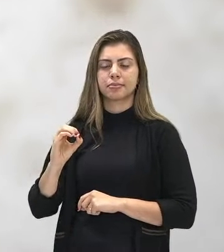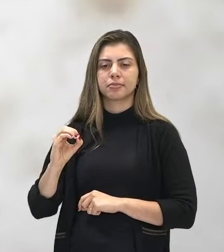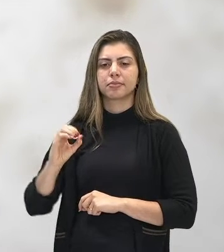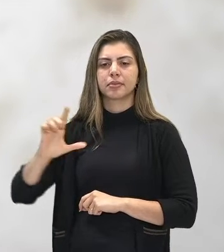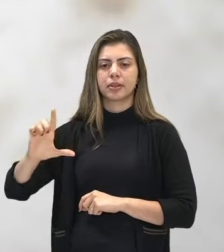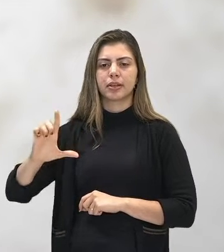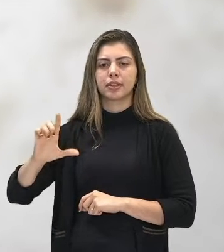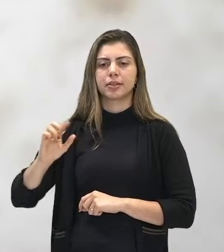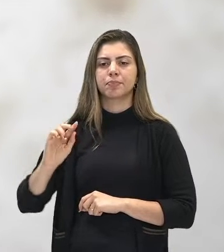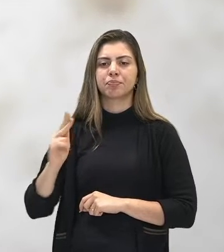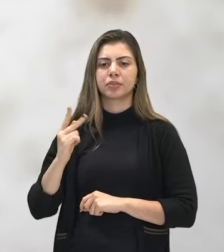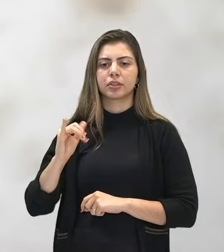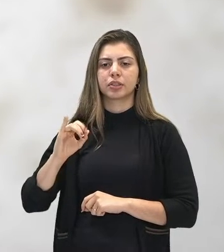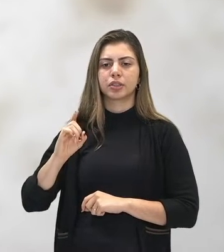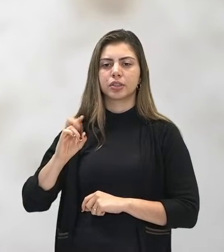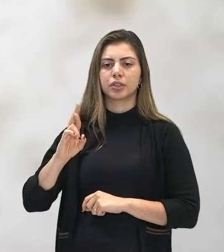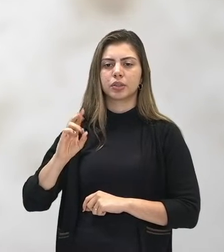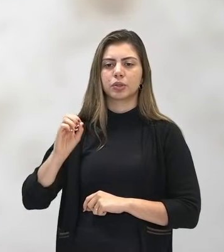2H2O,